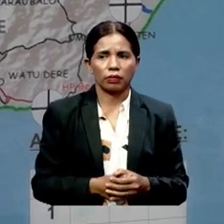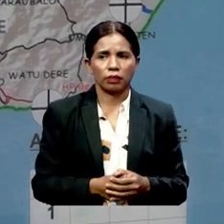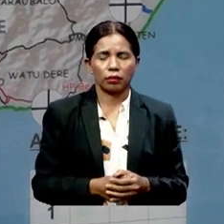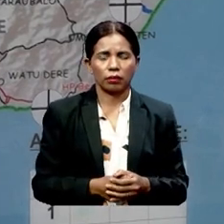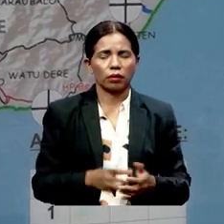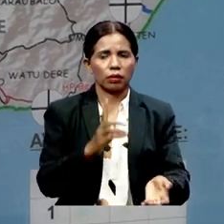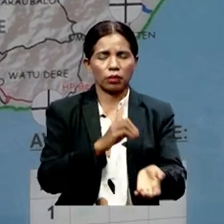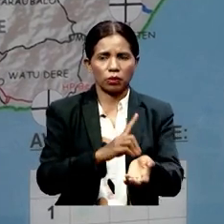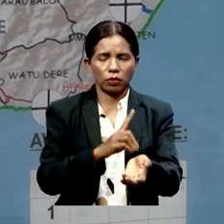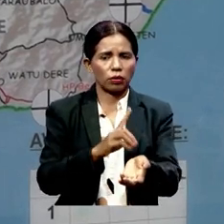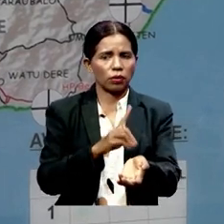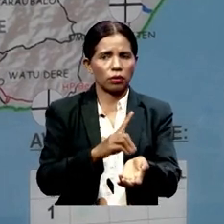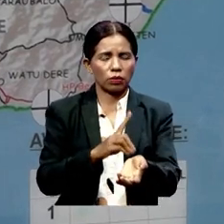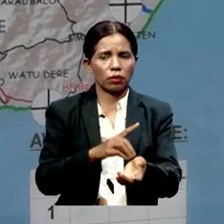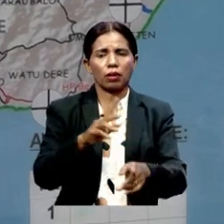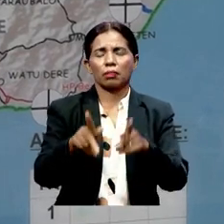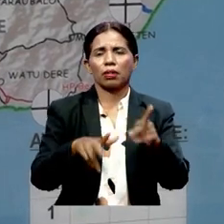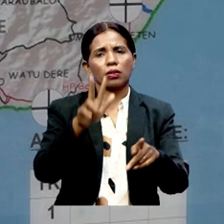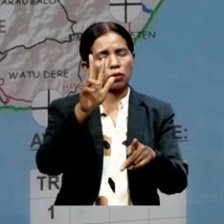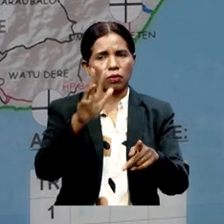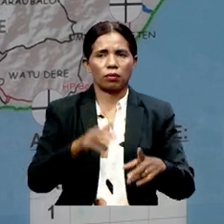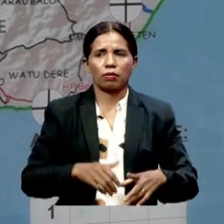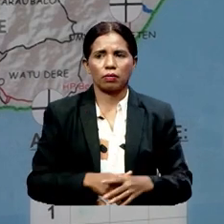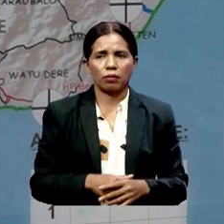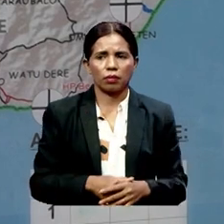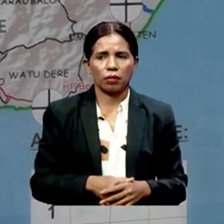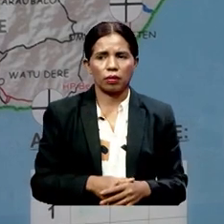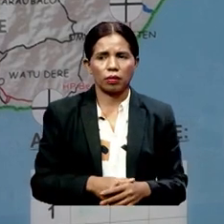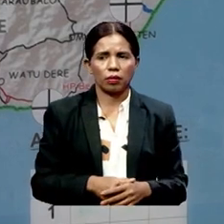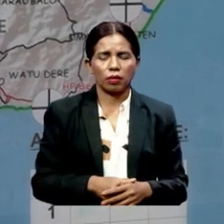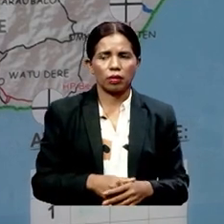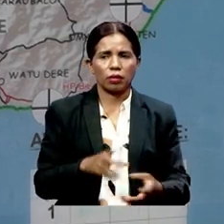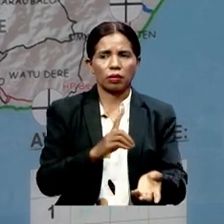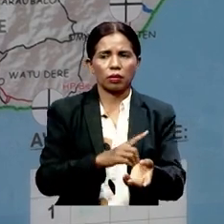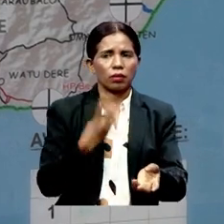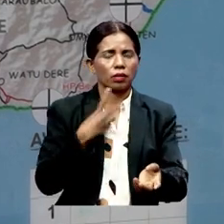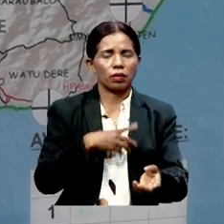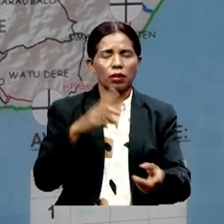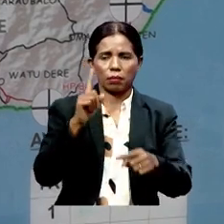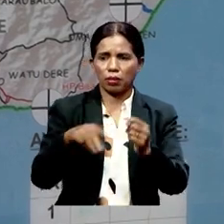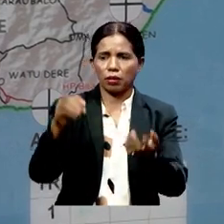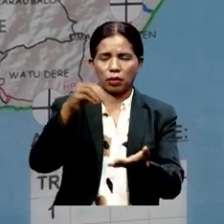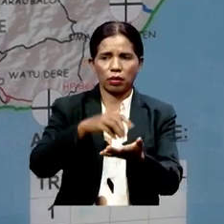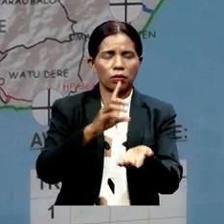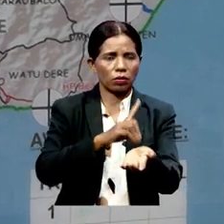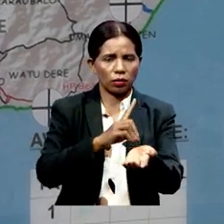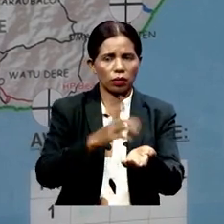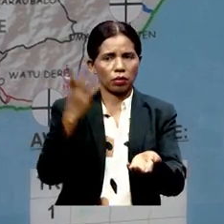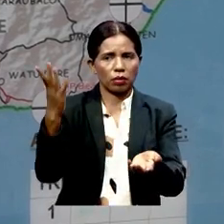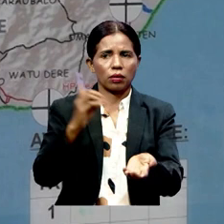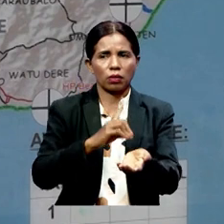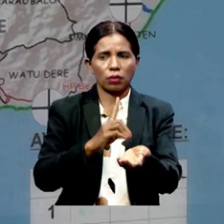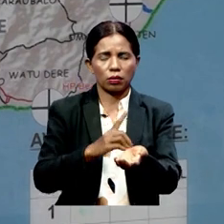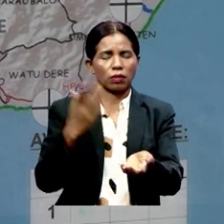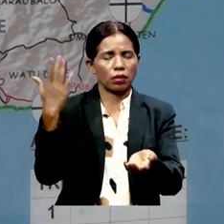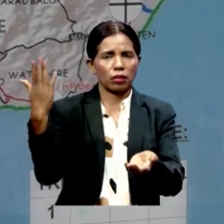médico hanba de tem nain tolurete então mere iha pus saudi sini la vela coloca médico hanba médico sene so iha